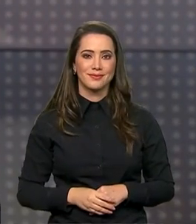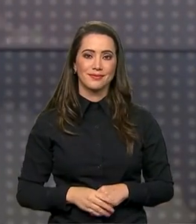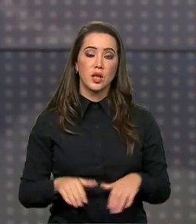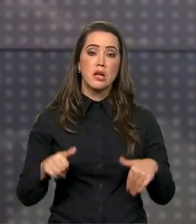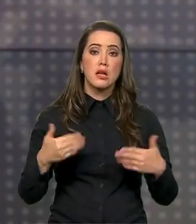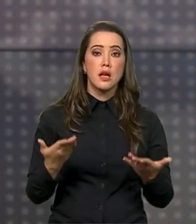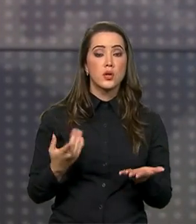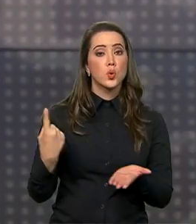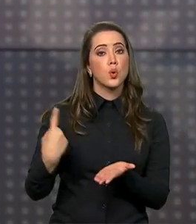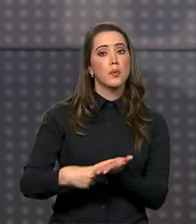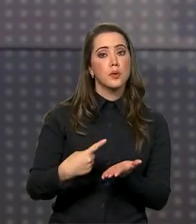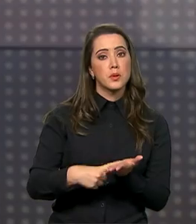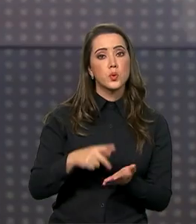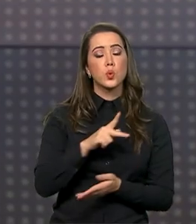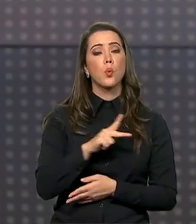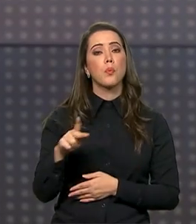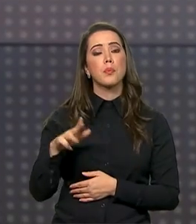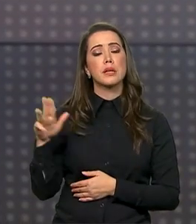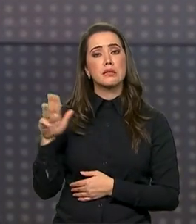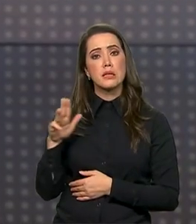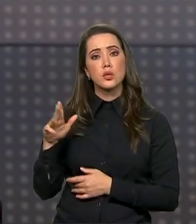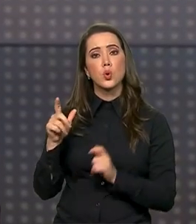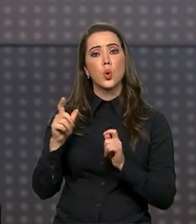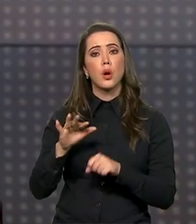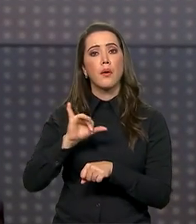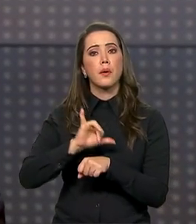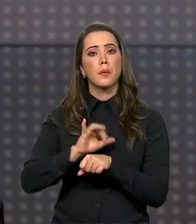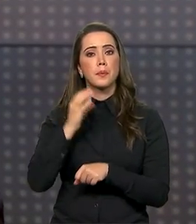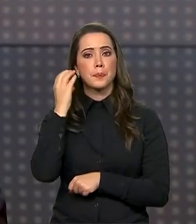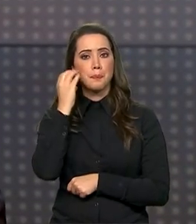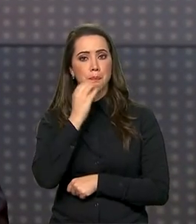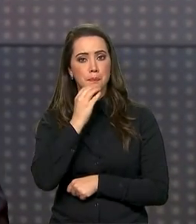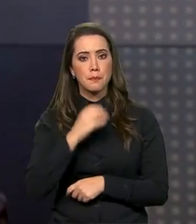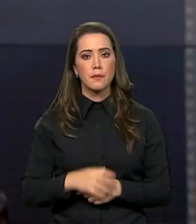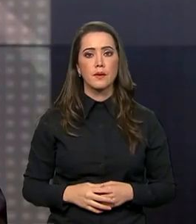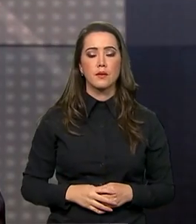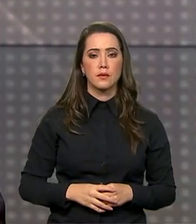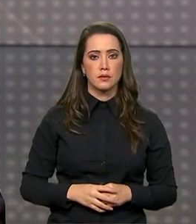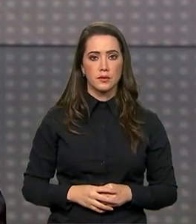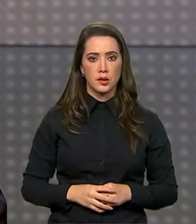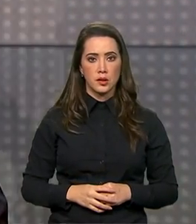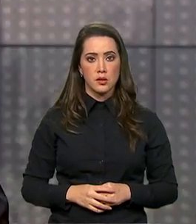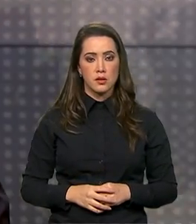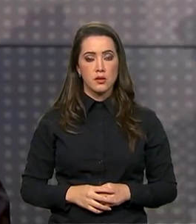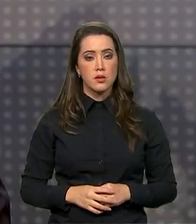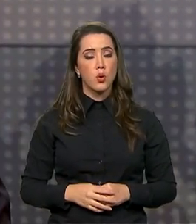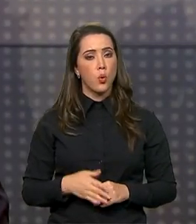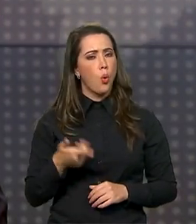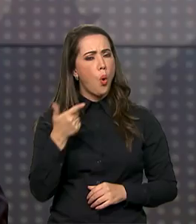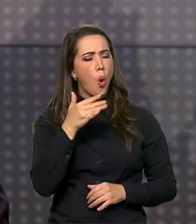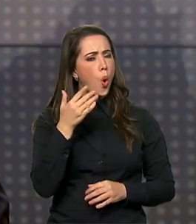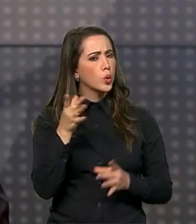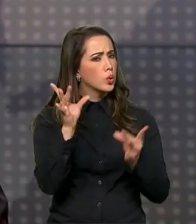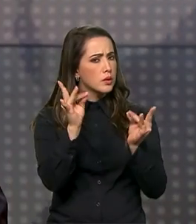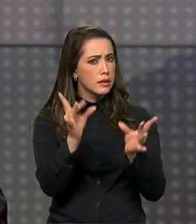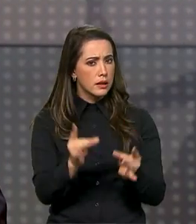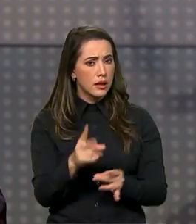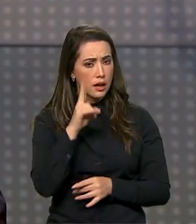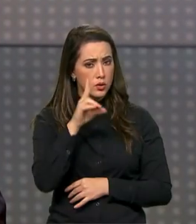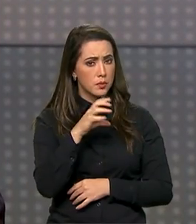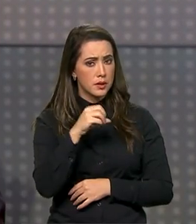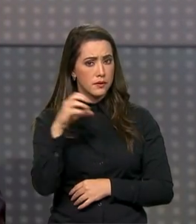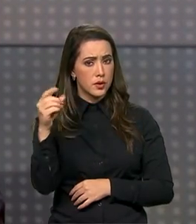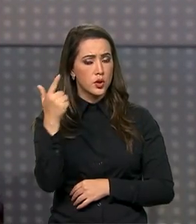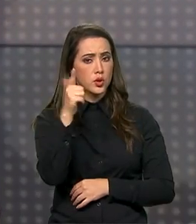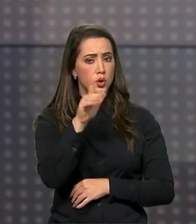Essa foi a agenda do presidente Lula em Abu Dhabi, capital dos Emirados Árabes Unidos. Para mais detalhes sobre essa viagem